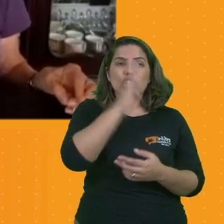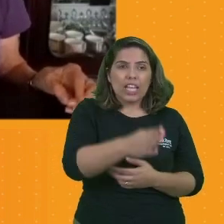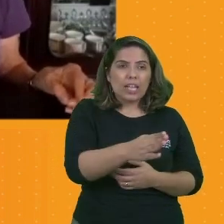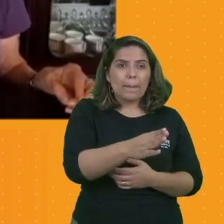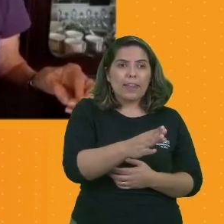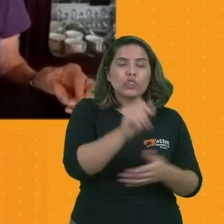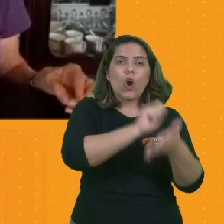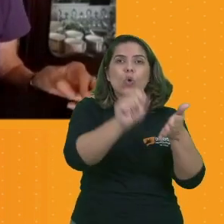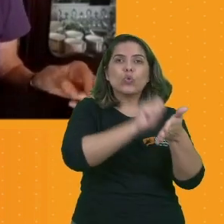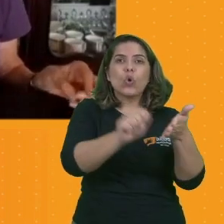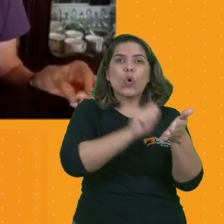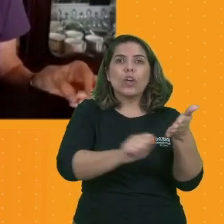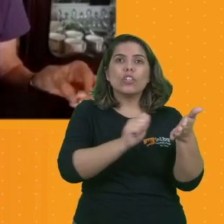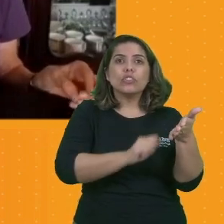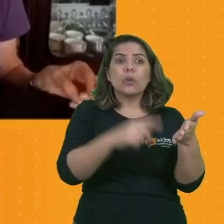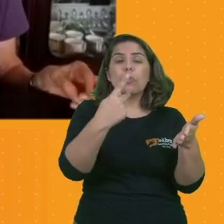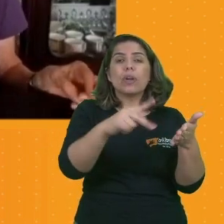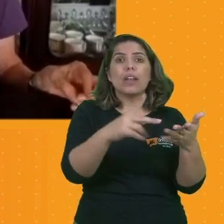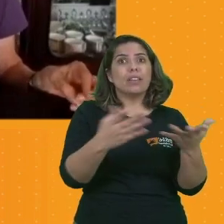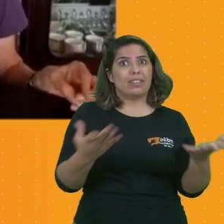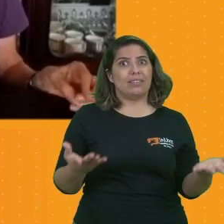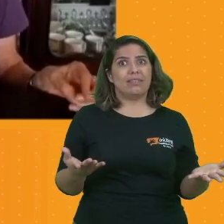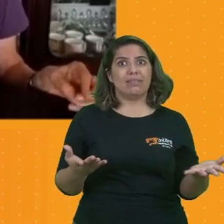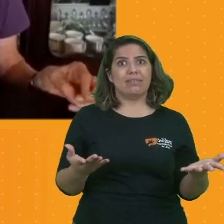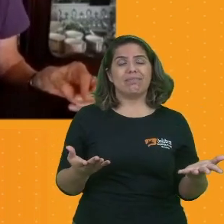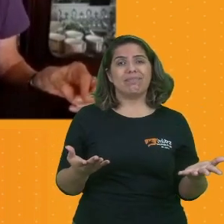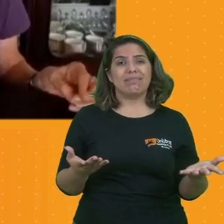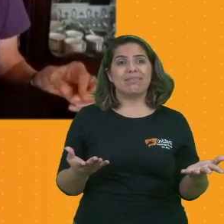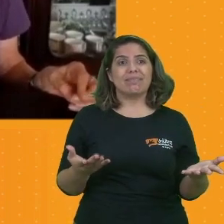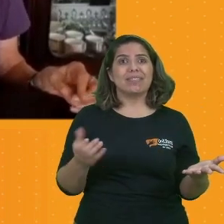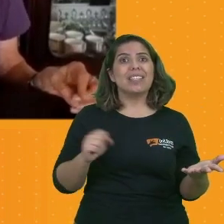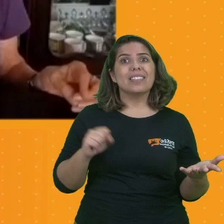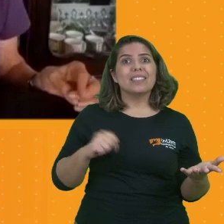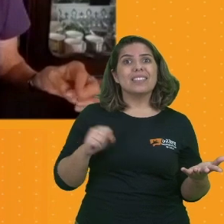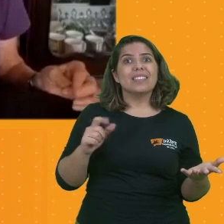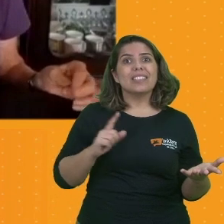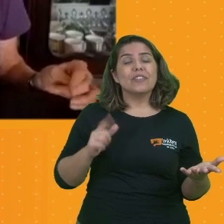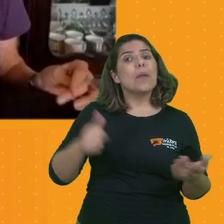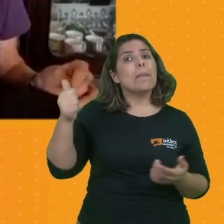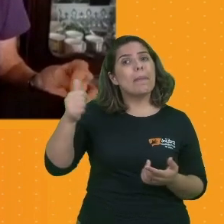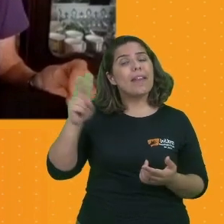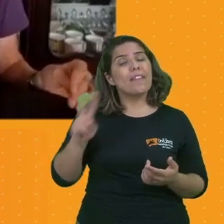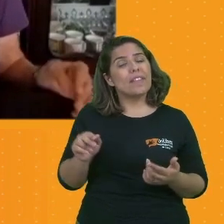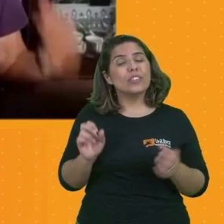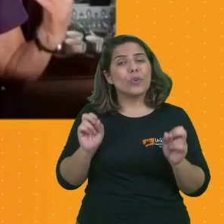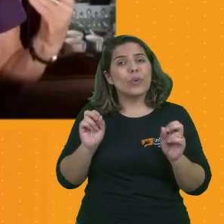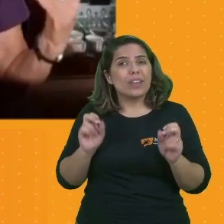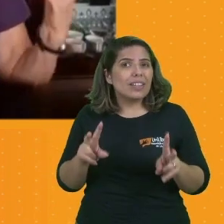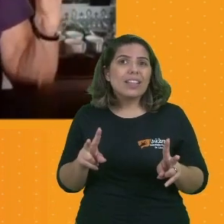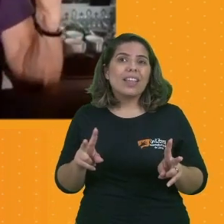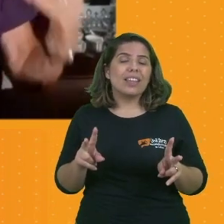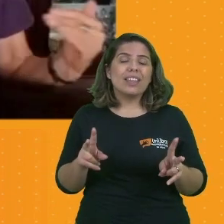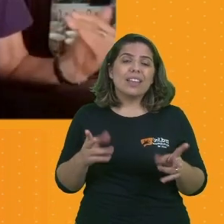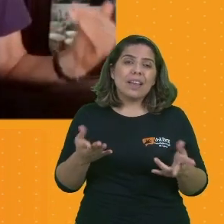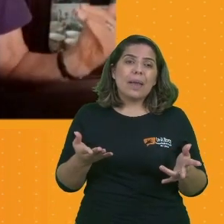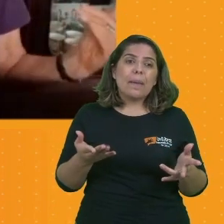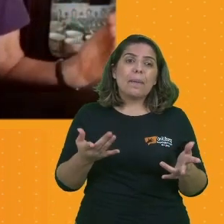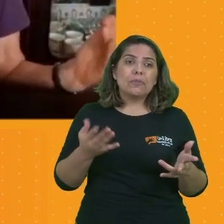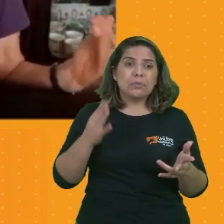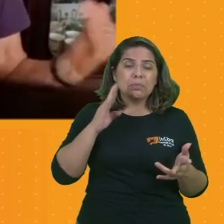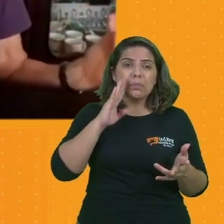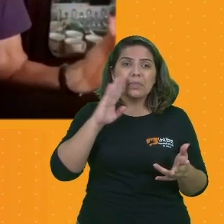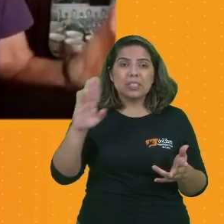autores lá como se fosse pela primeira vez eu já tiveram uma primeira e Fundamental